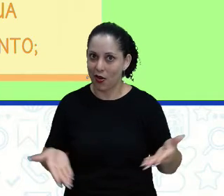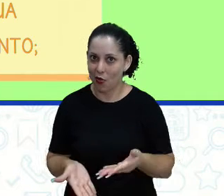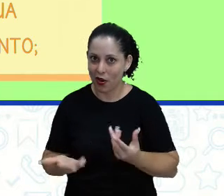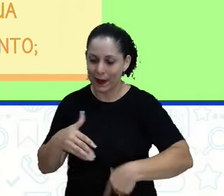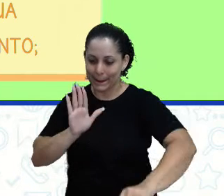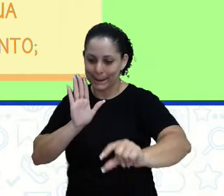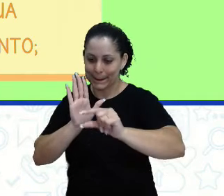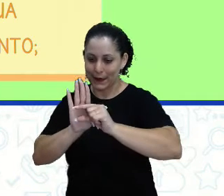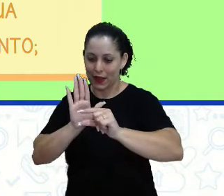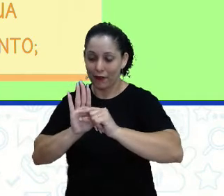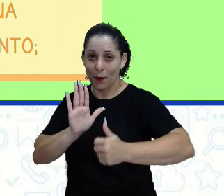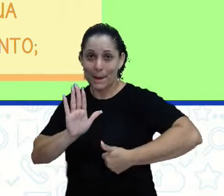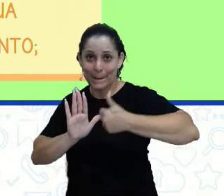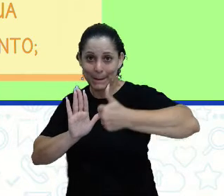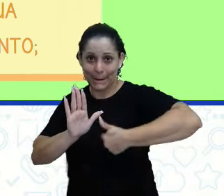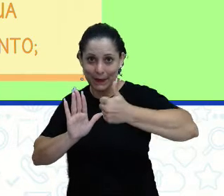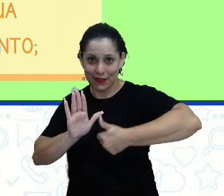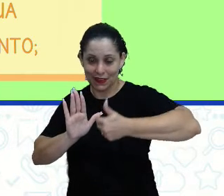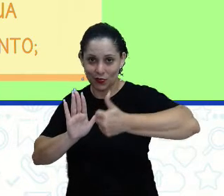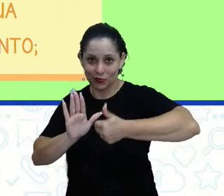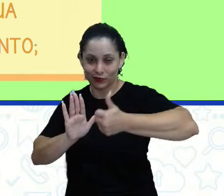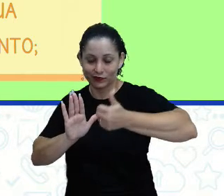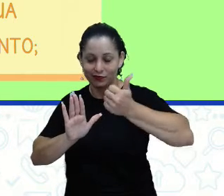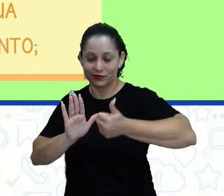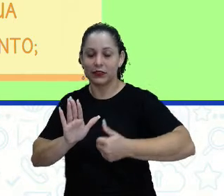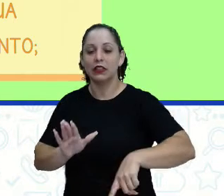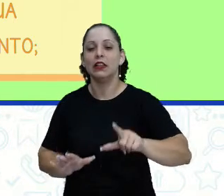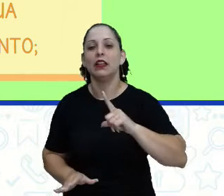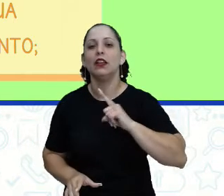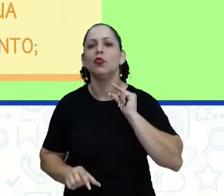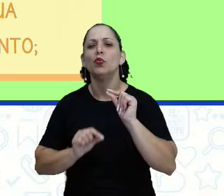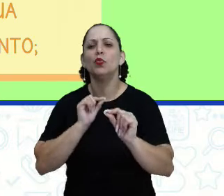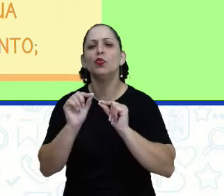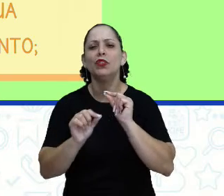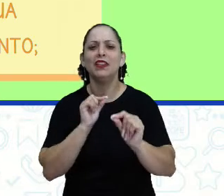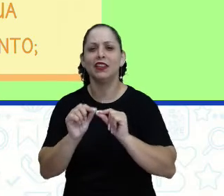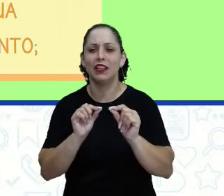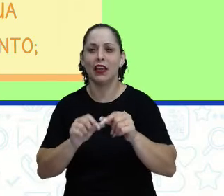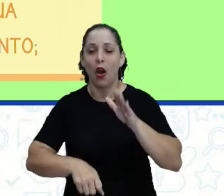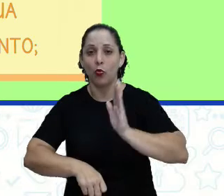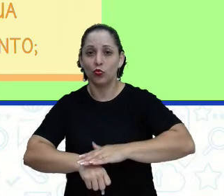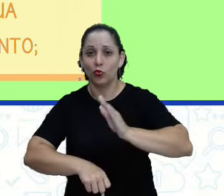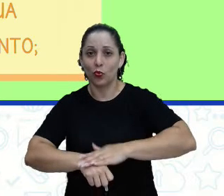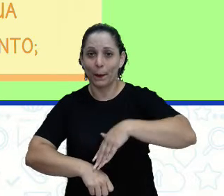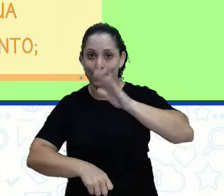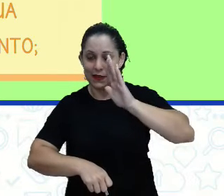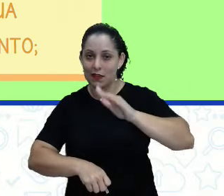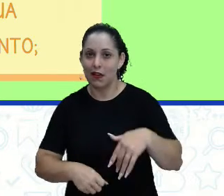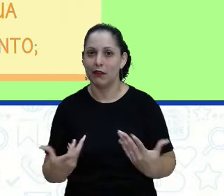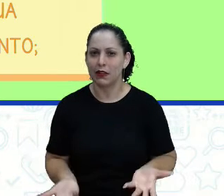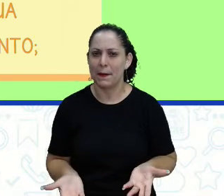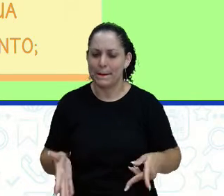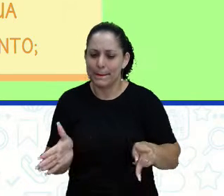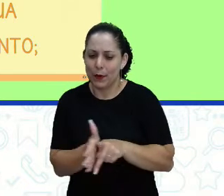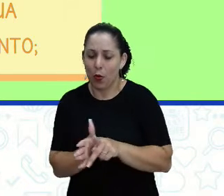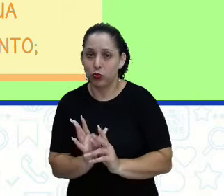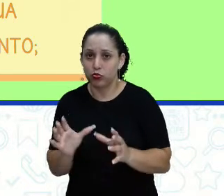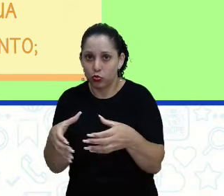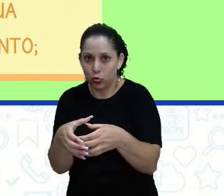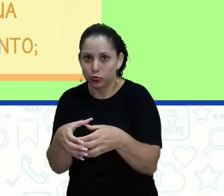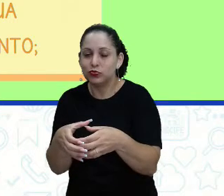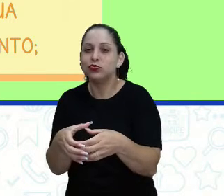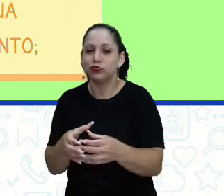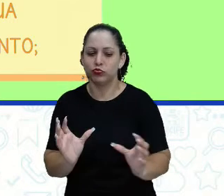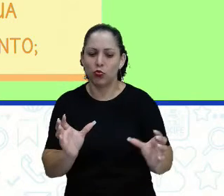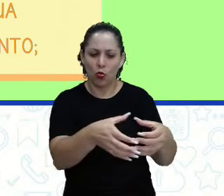parágrafo 1º, né, a autonomia das entidades desportivas,